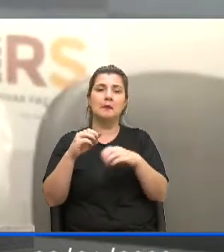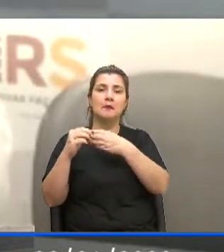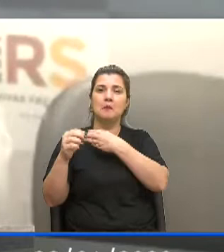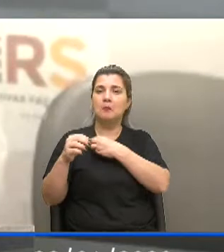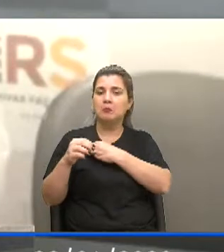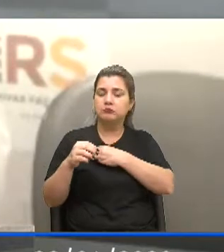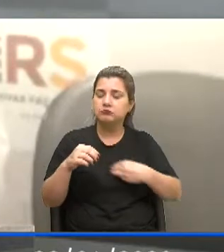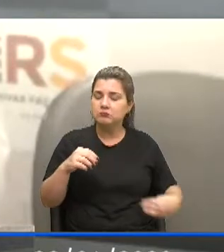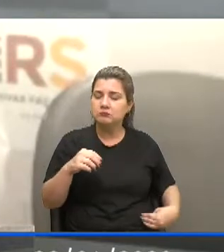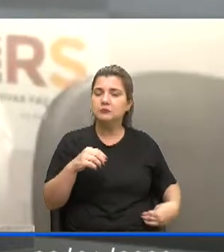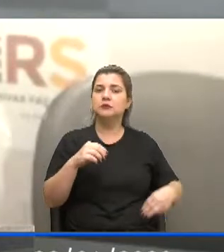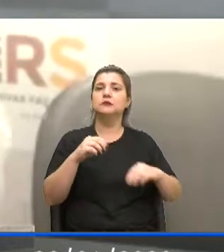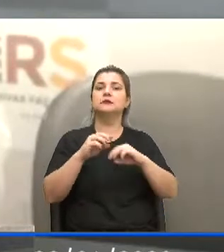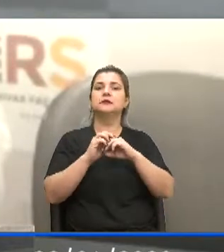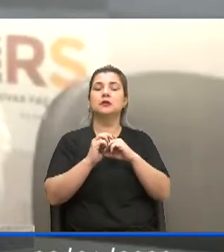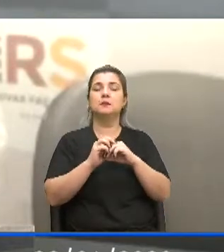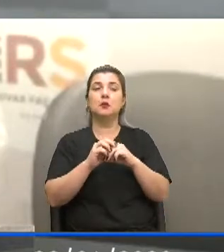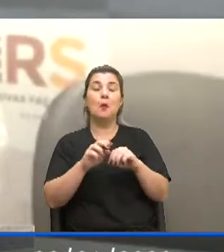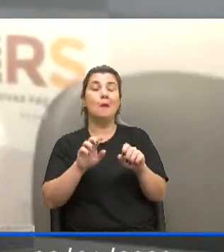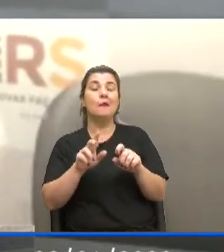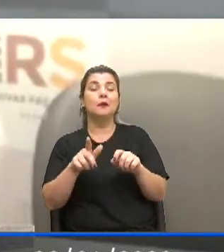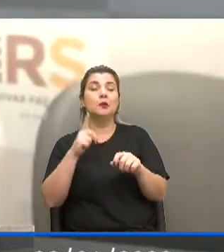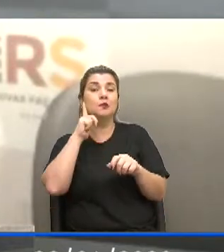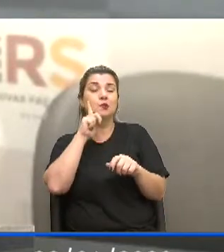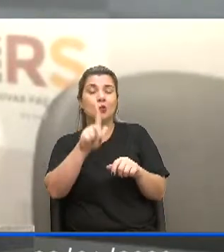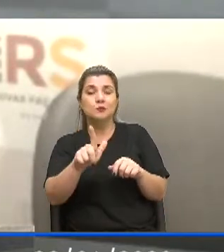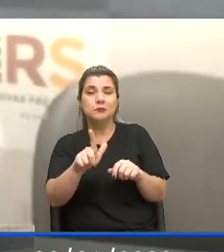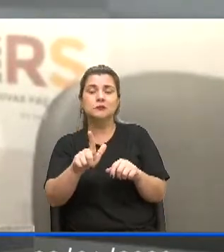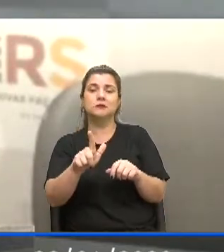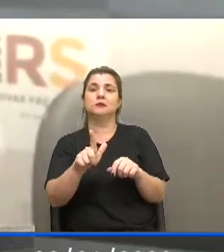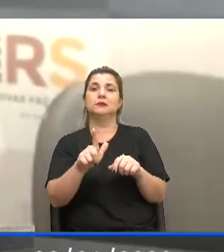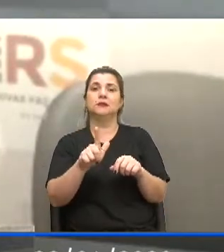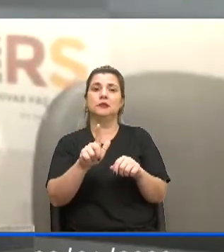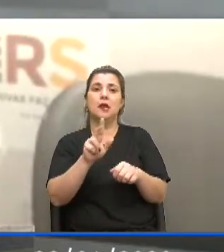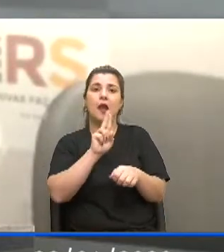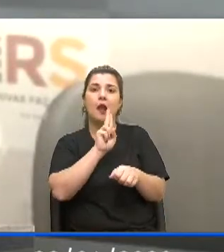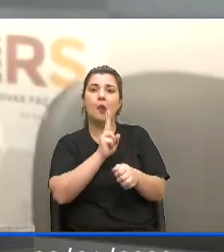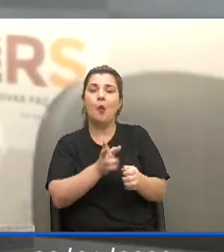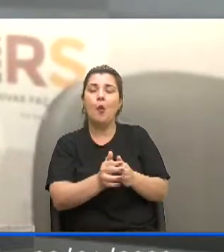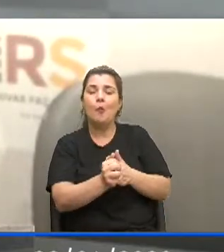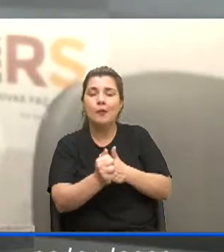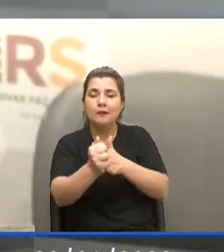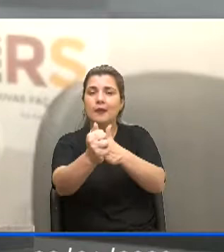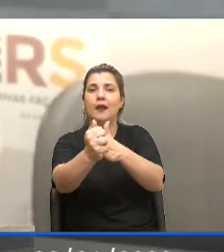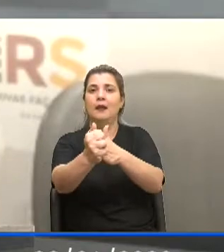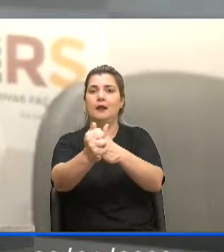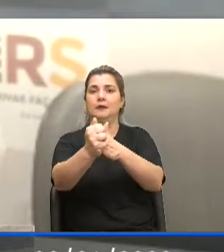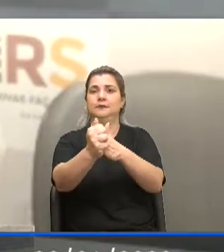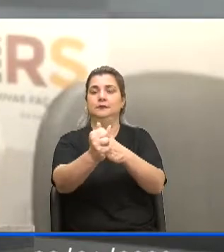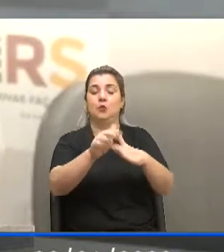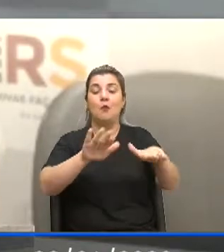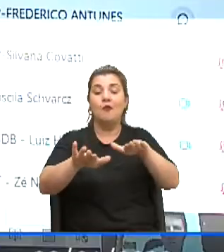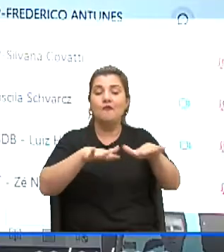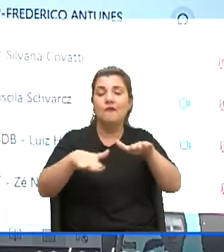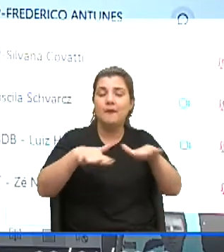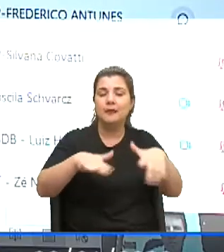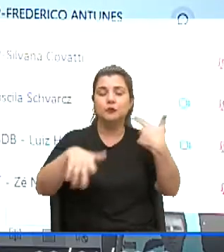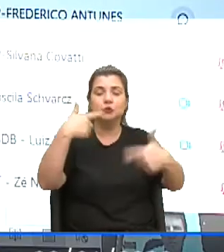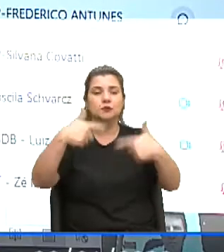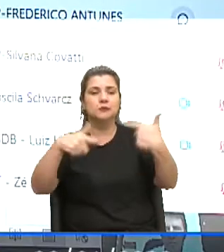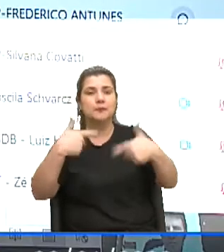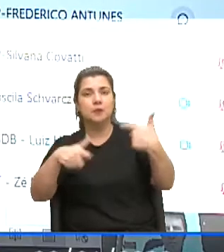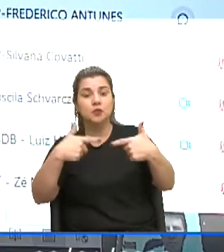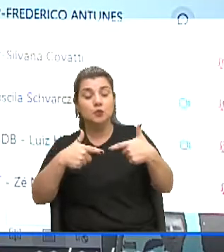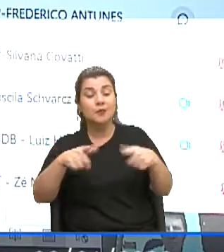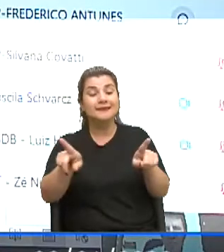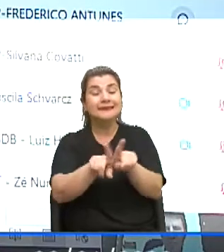andamento desse cuidado dos trabalhadores dentro dos ambientes de trabalho e que, de certa forma, nós